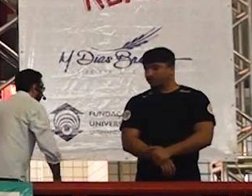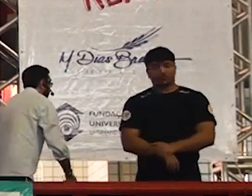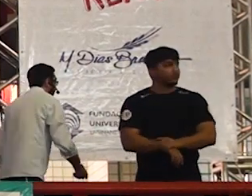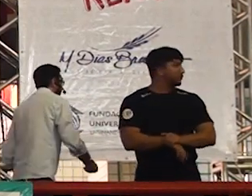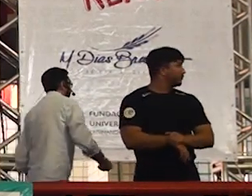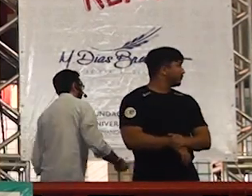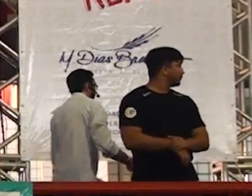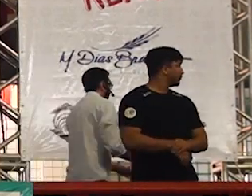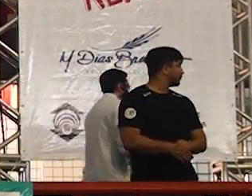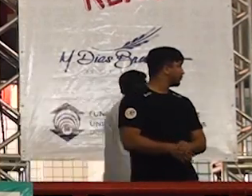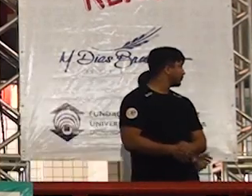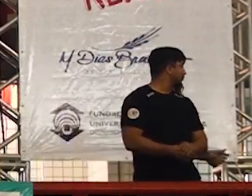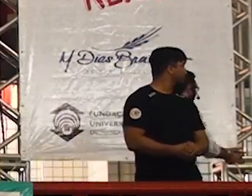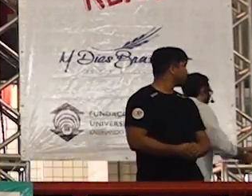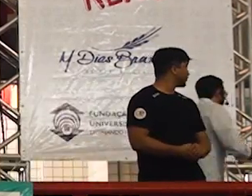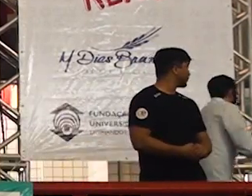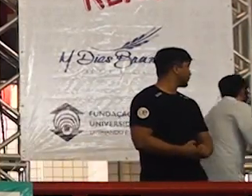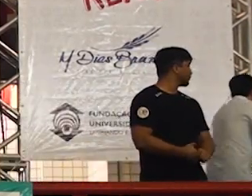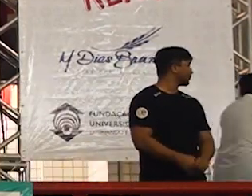chegou mais pergunta aí?